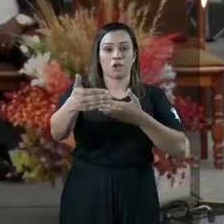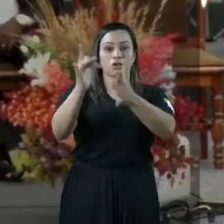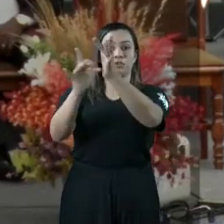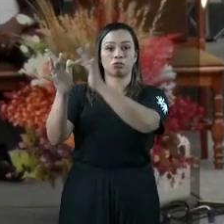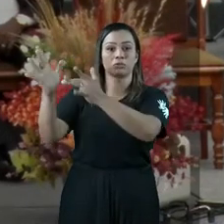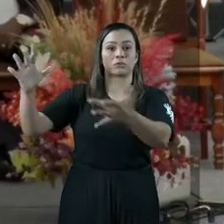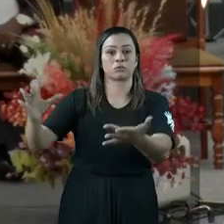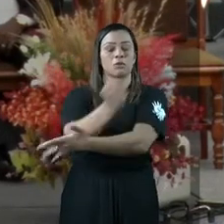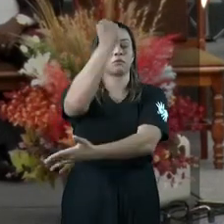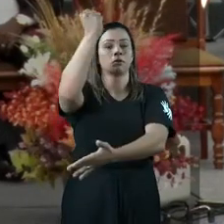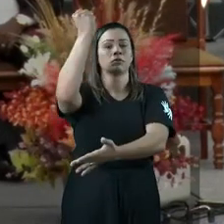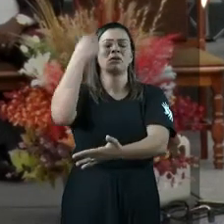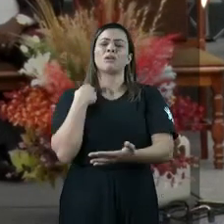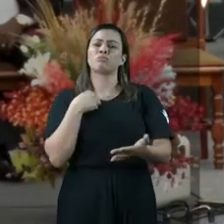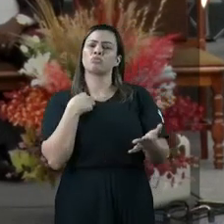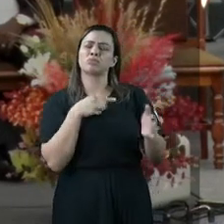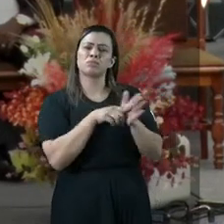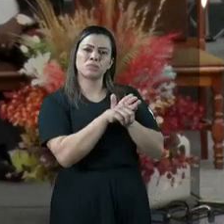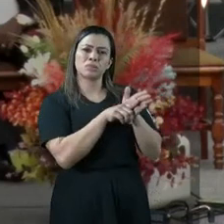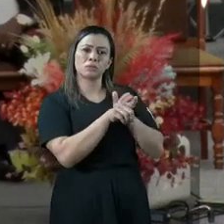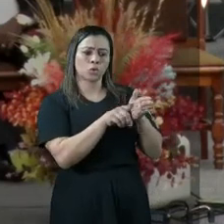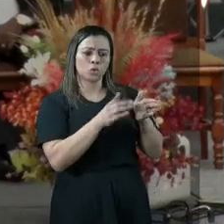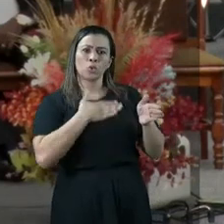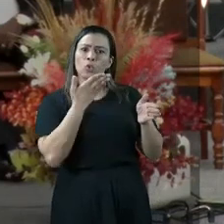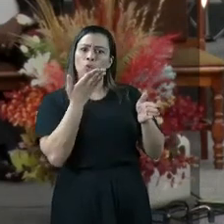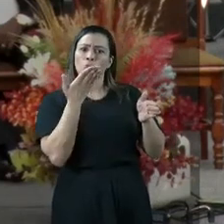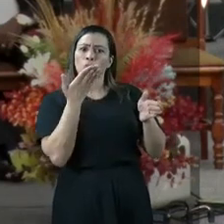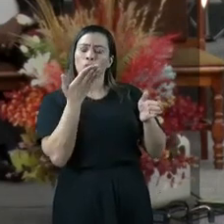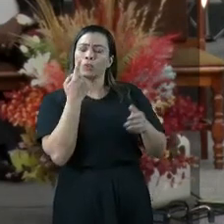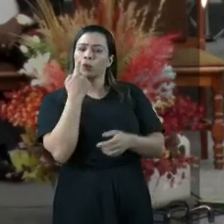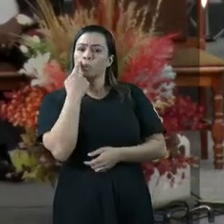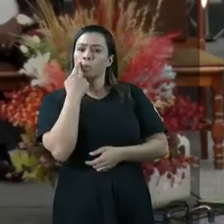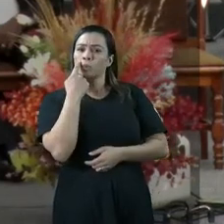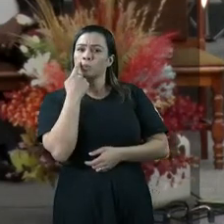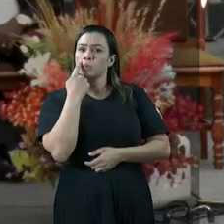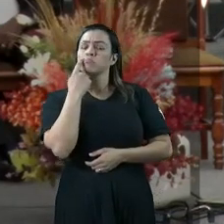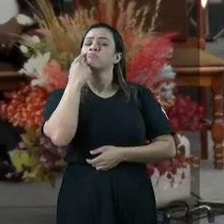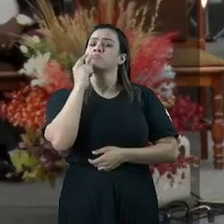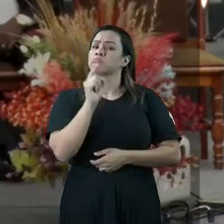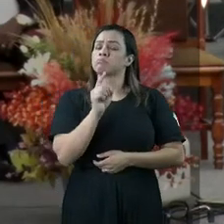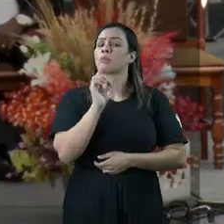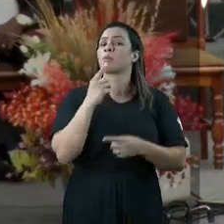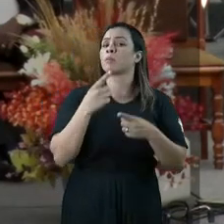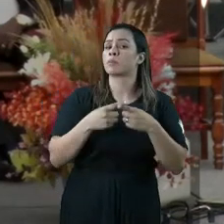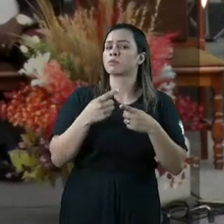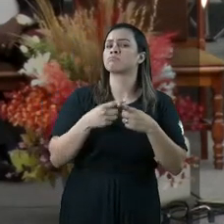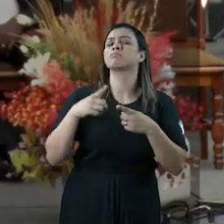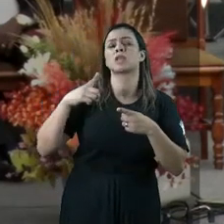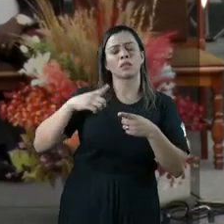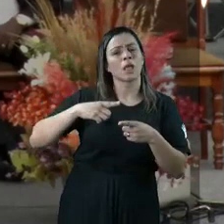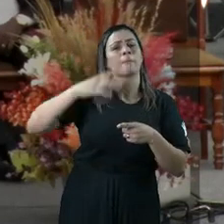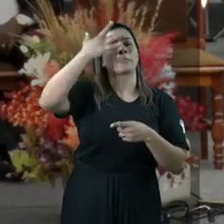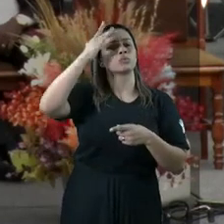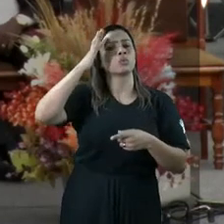isso, eu fiquei impactado, pastor Joinville. É por isso que profeticamente, segundo alguns exegetas, a expressão